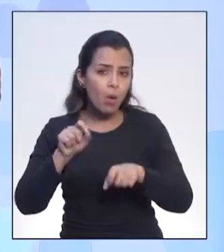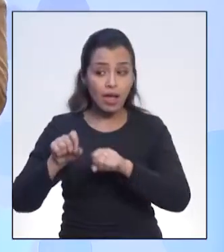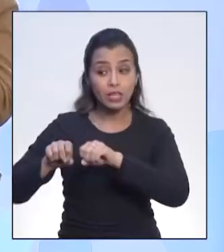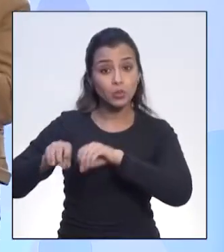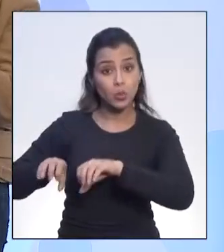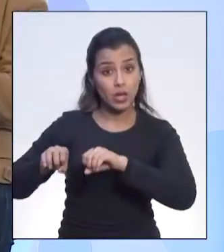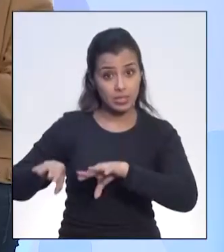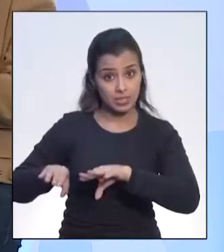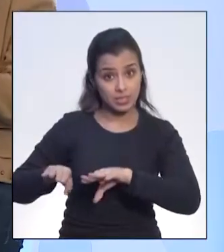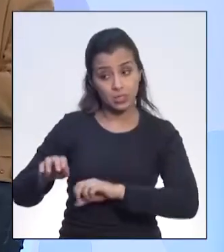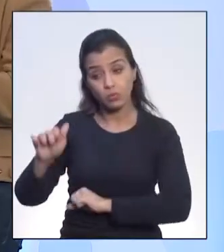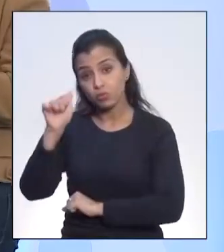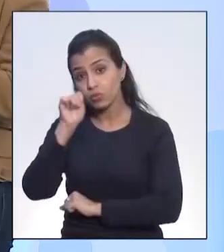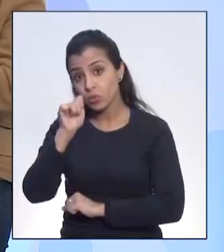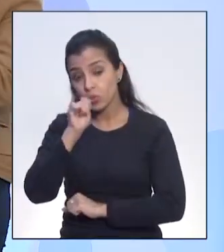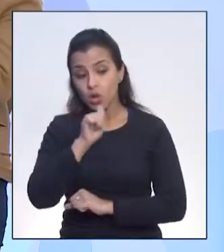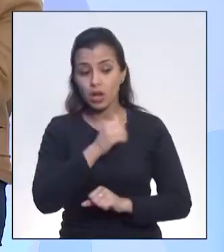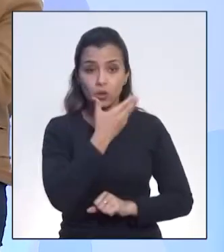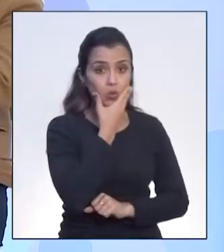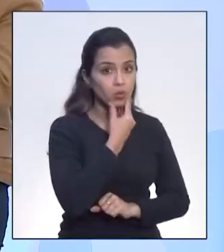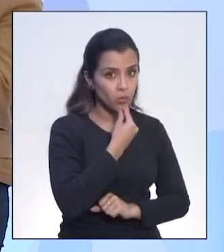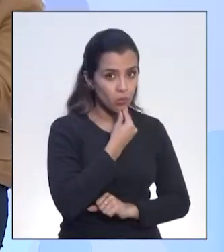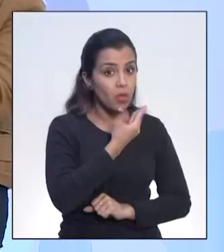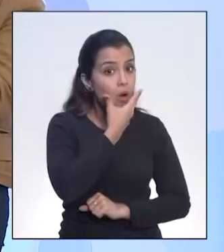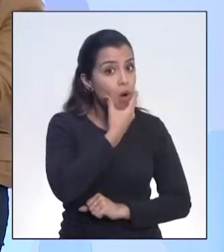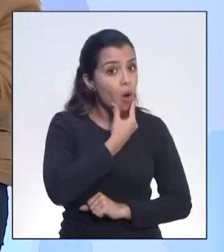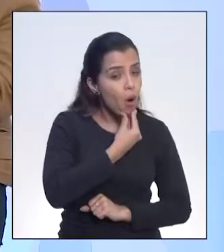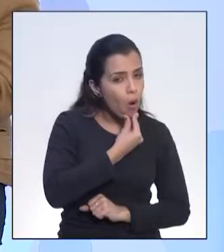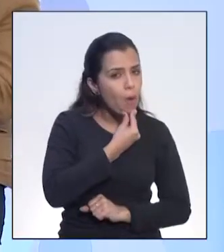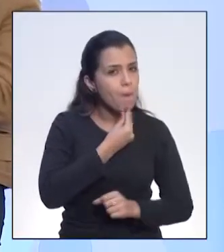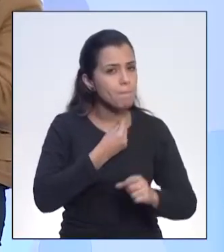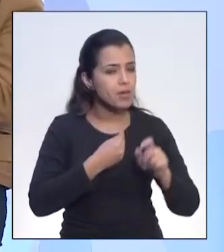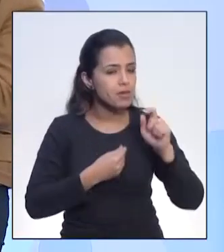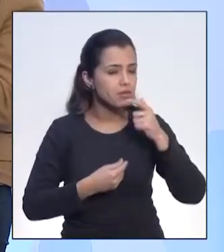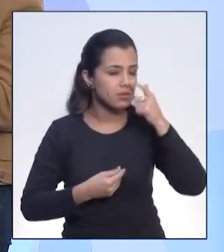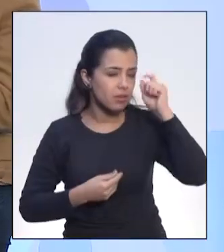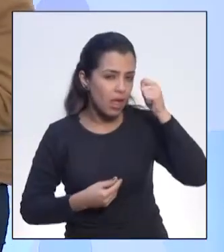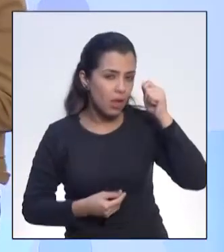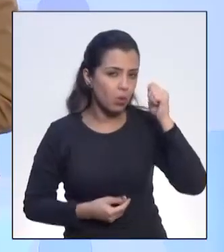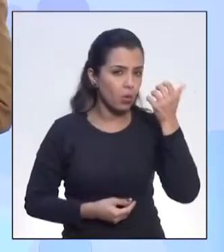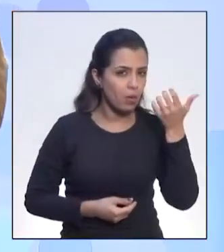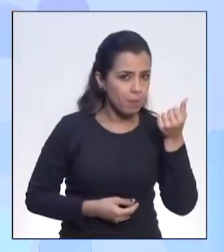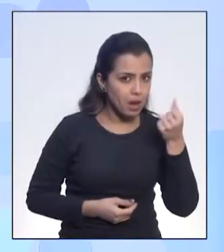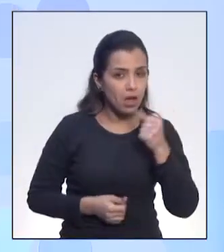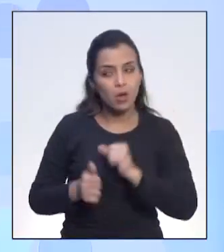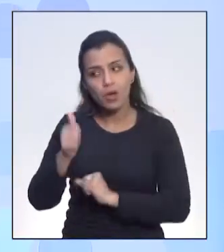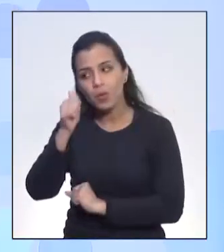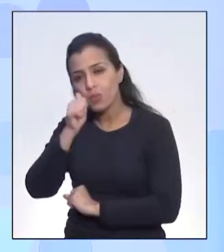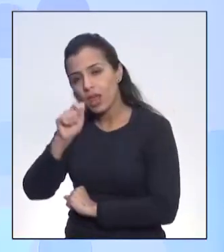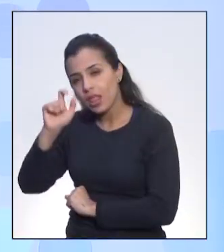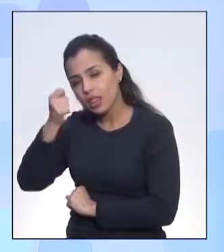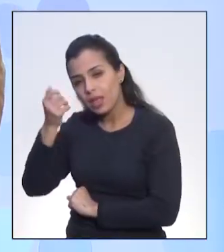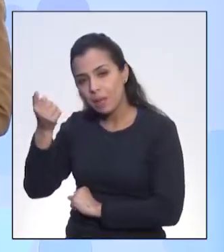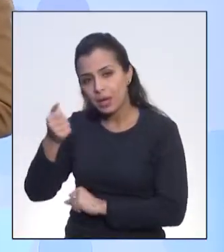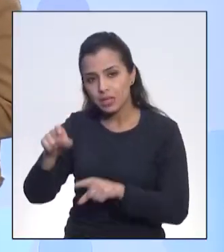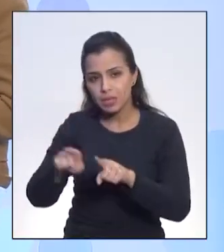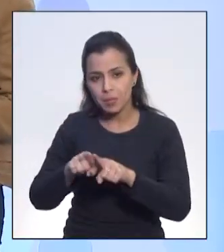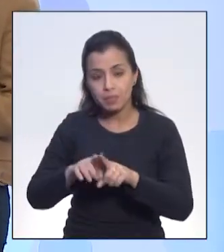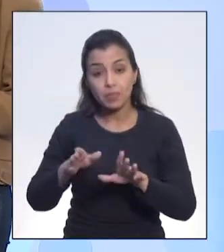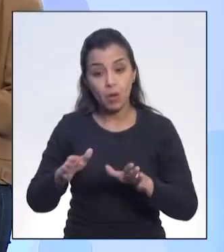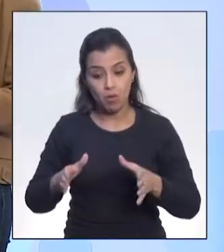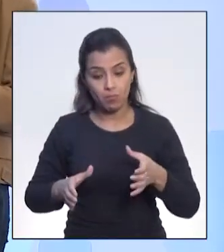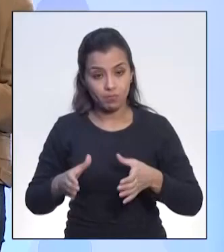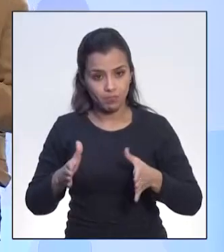educação entre homens e mulheres, né, entre homens e mulheres brancas e homens e mulheres negras também. Então, a população de 25 anos ou mais